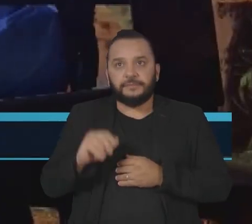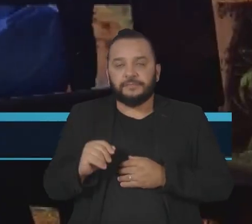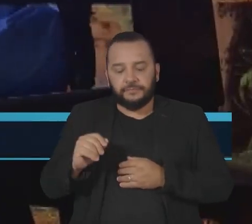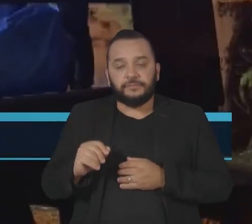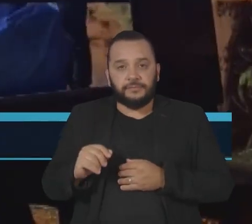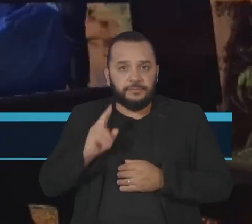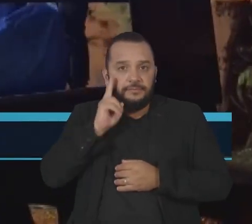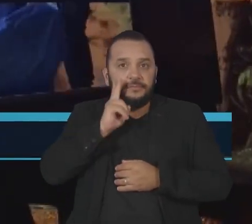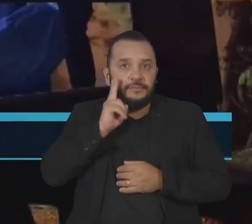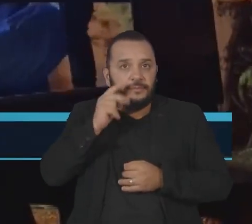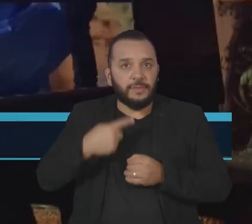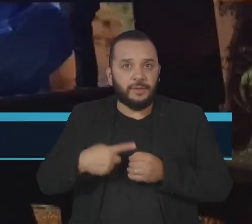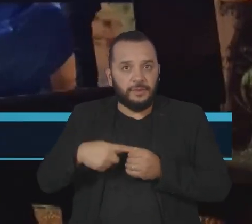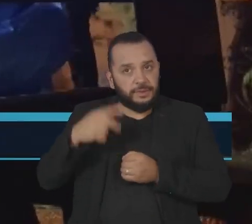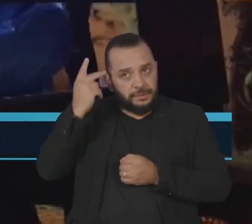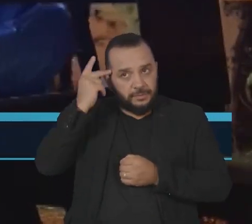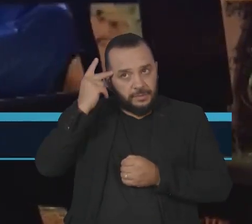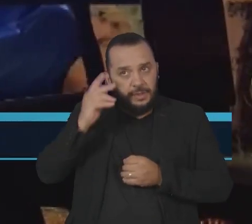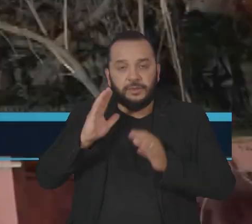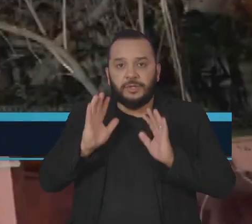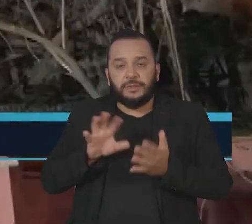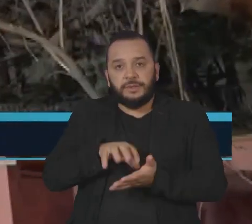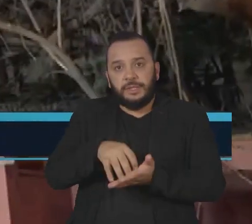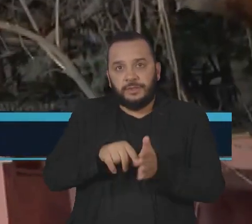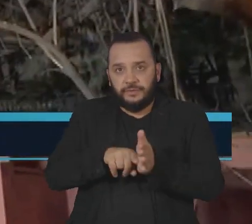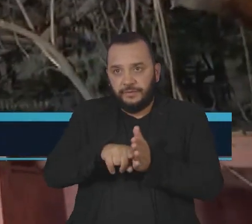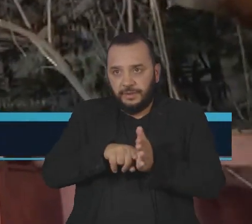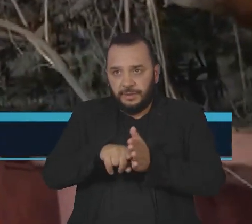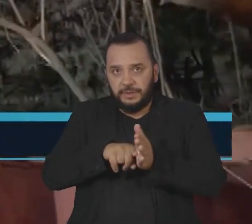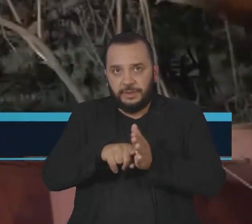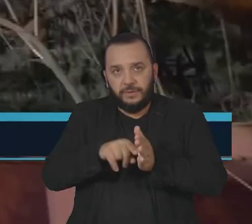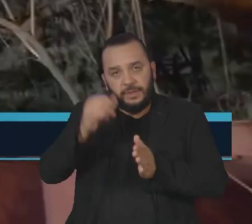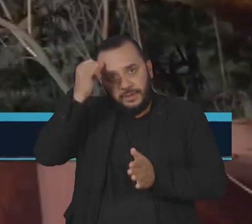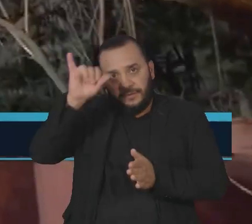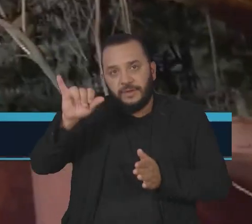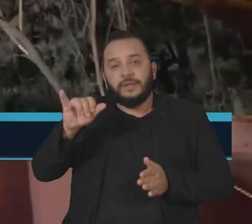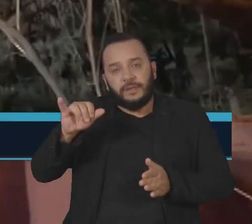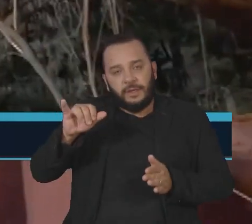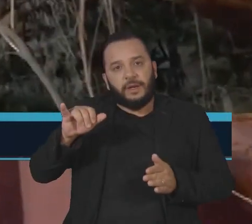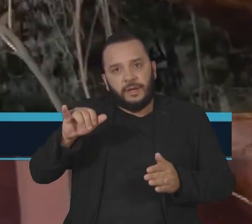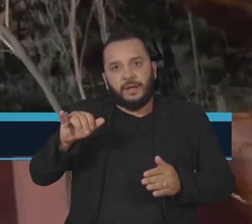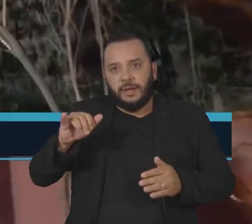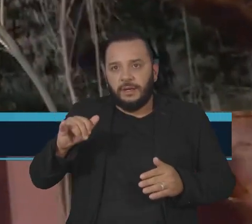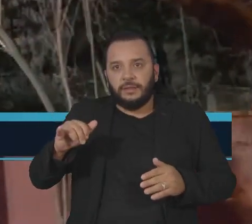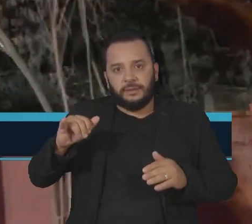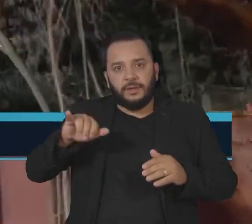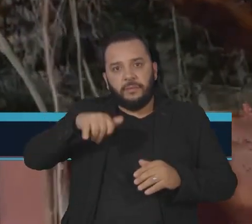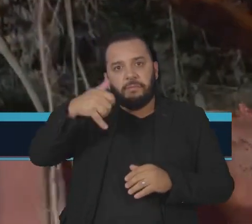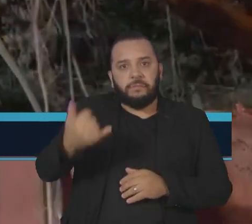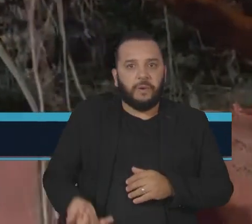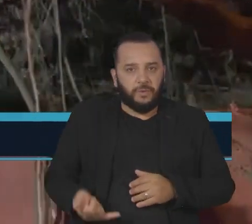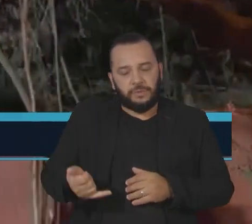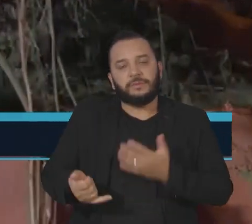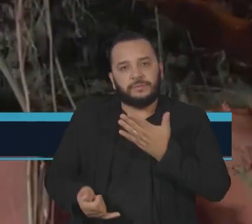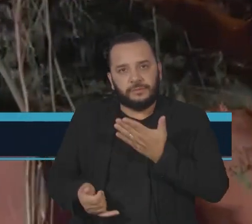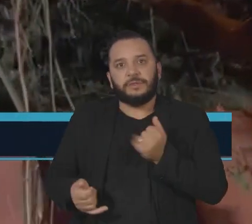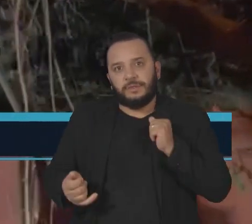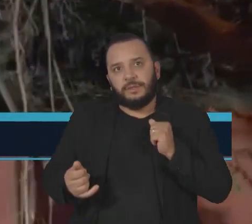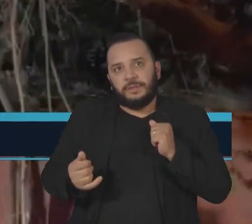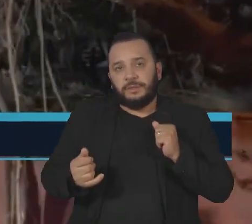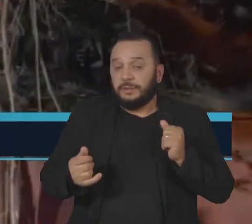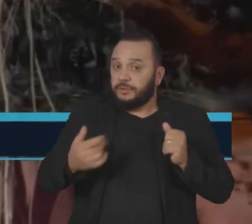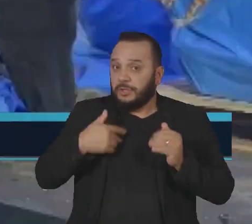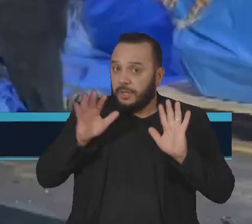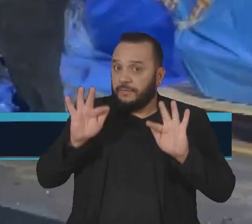Vinhedo, no interior paulista, o Centro de Investigação e Prevenção de Acidentes Aeronáuticos, o CENIPA, finalizou os trabalhos no local